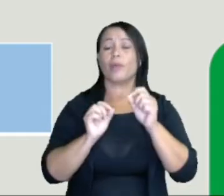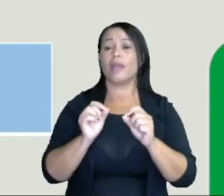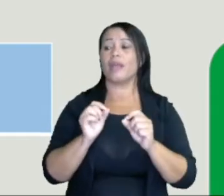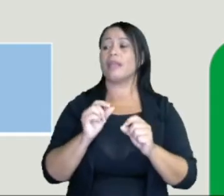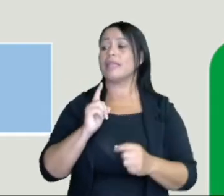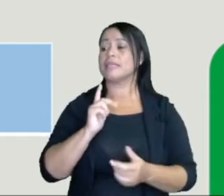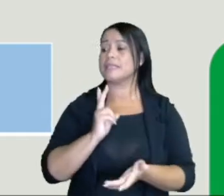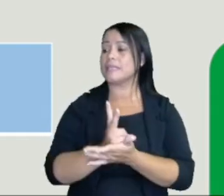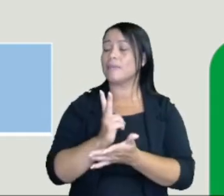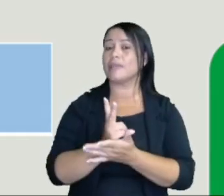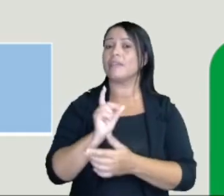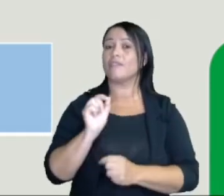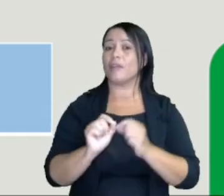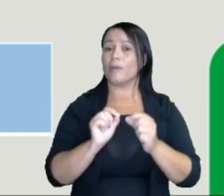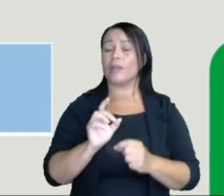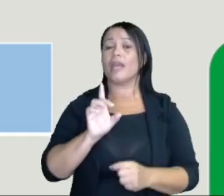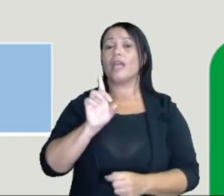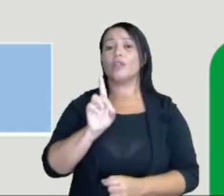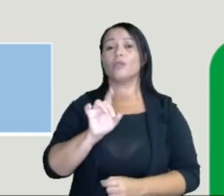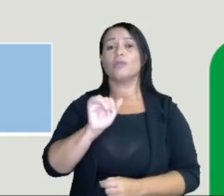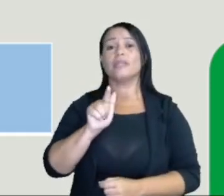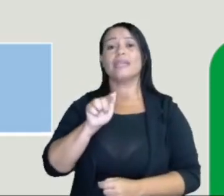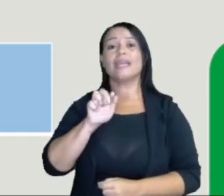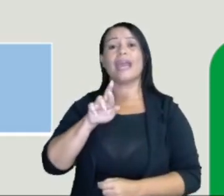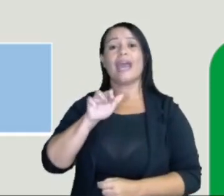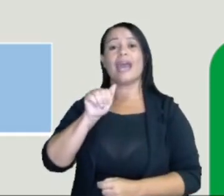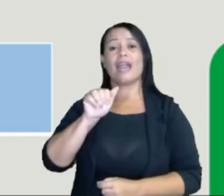ele vier no dígrafo GU,